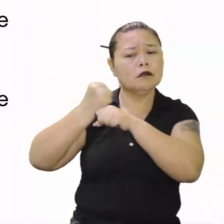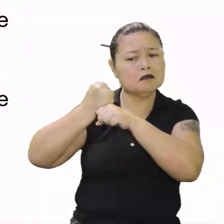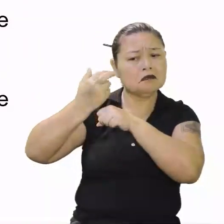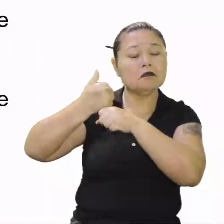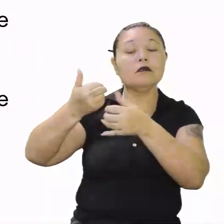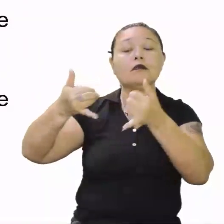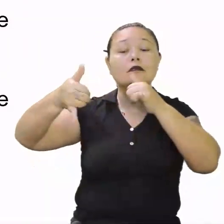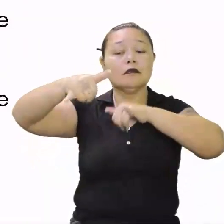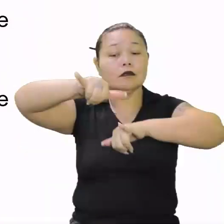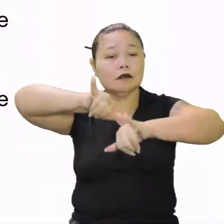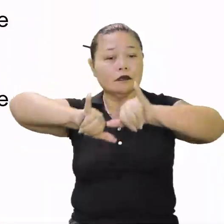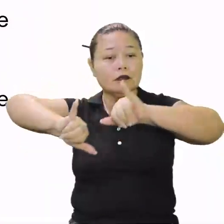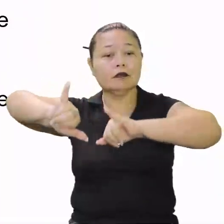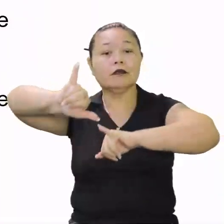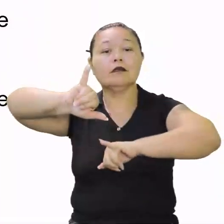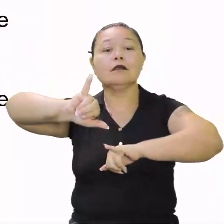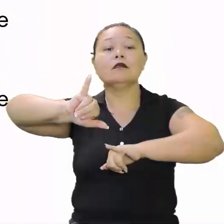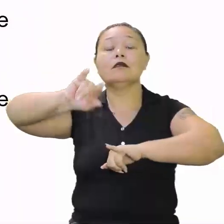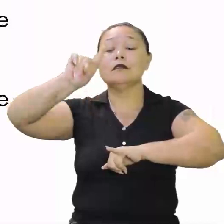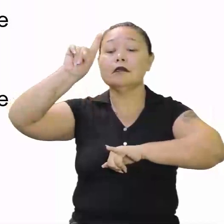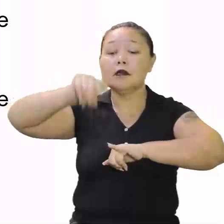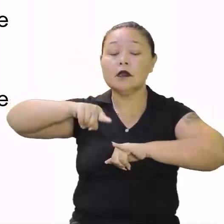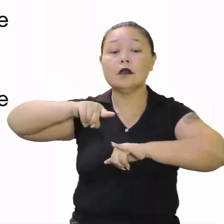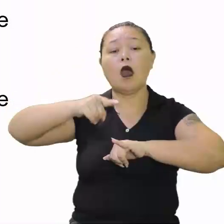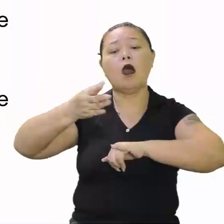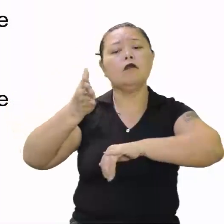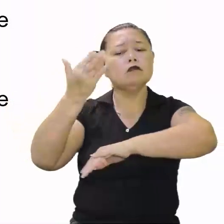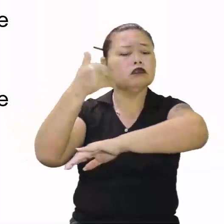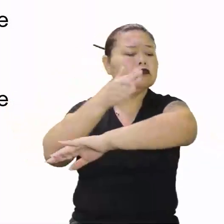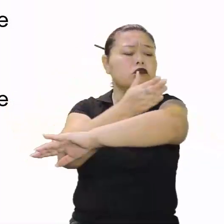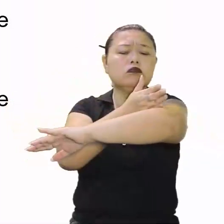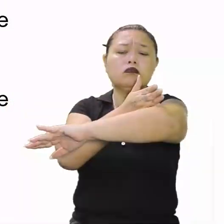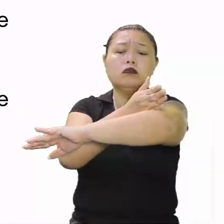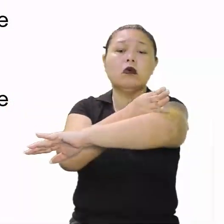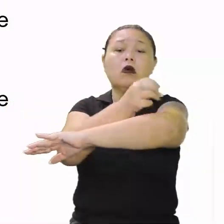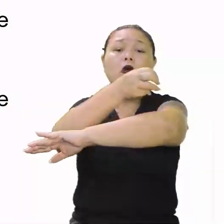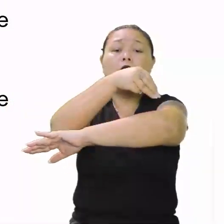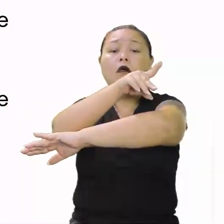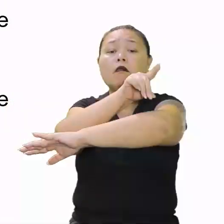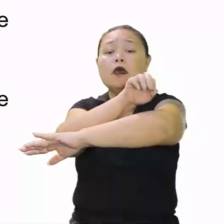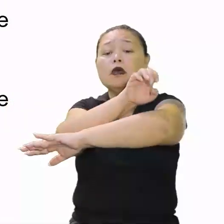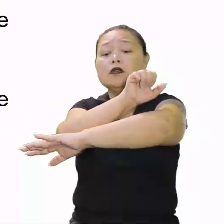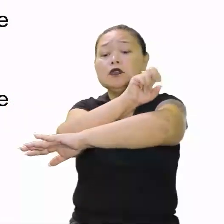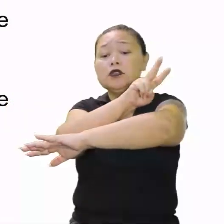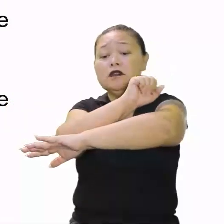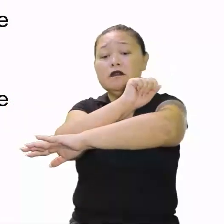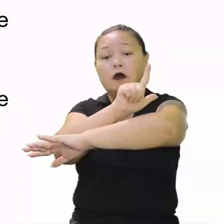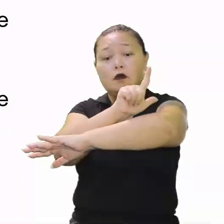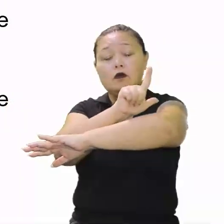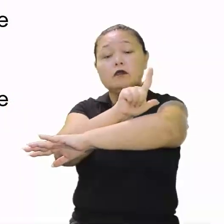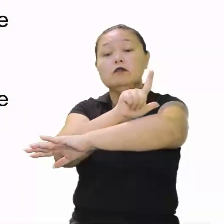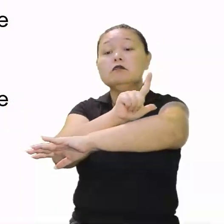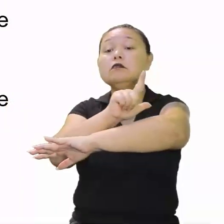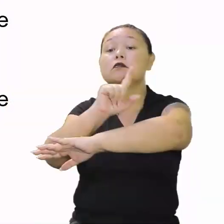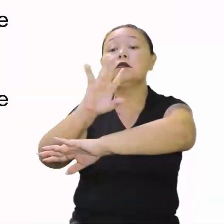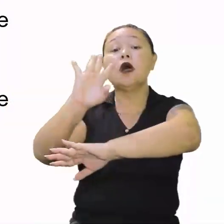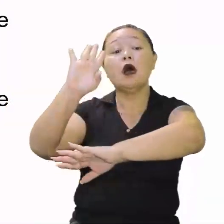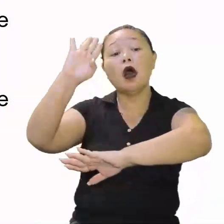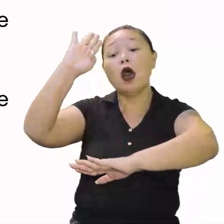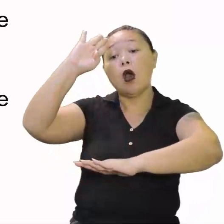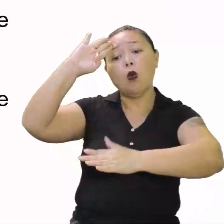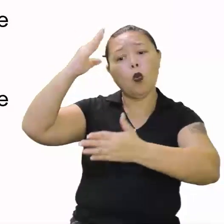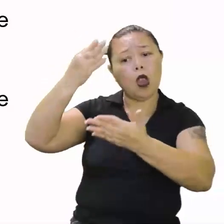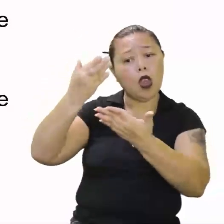química exercida na era medieval. A crença mais difundida é a de que